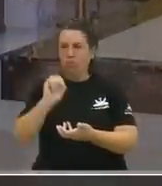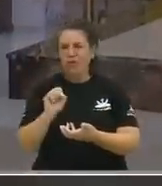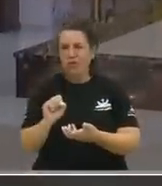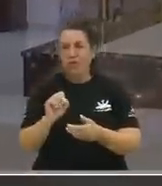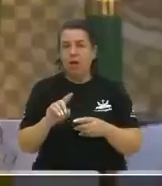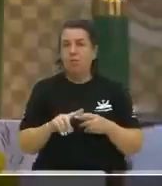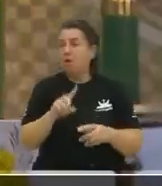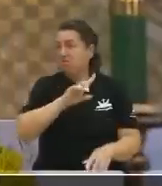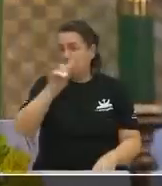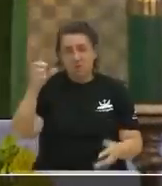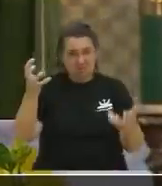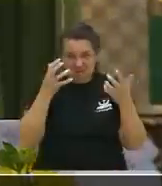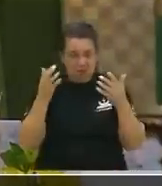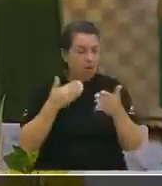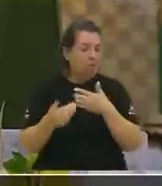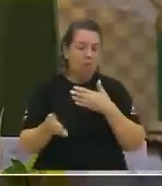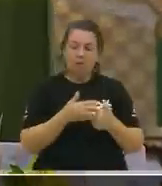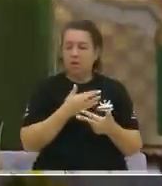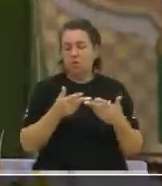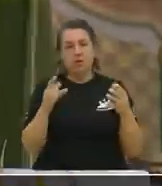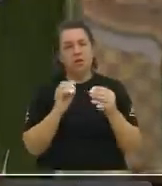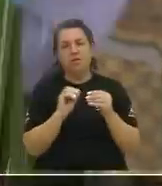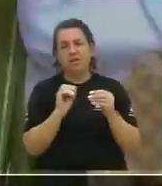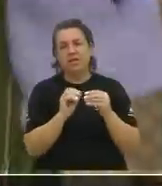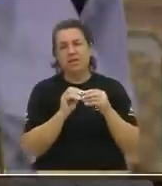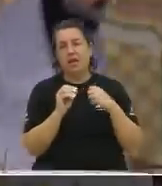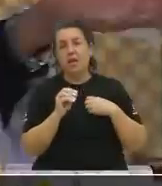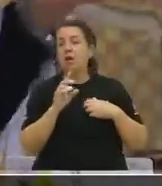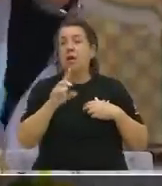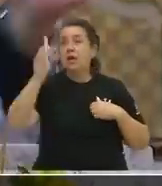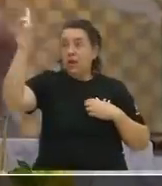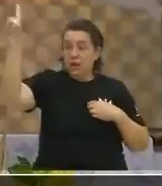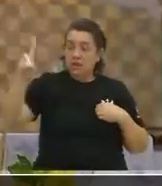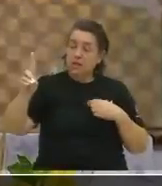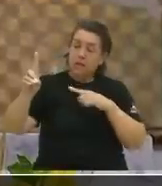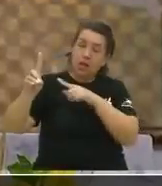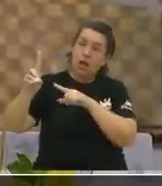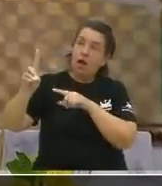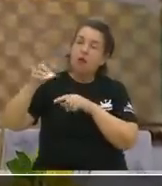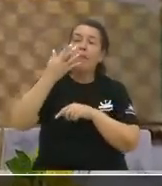mas Deus podia ter entrado, descido do céu uma criança.